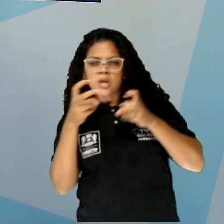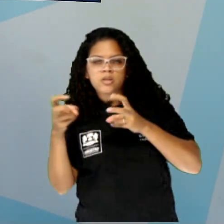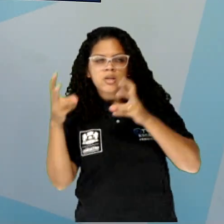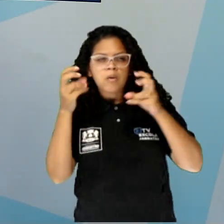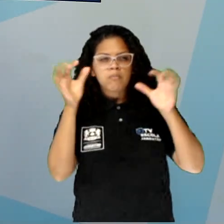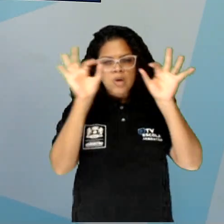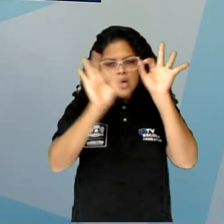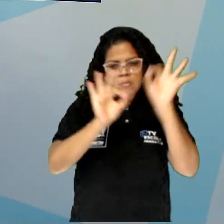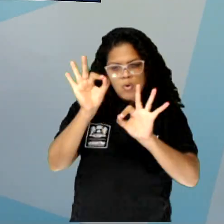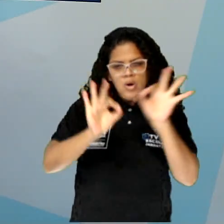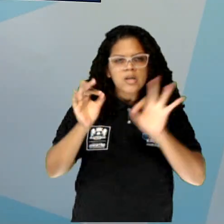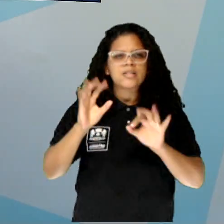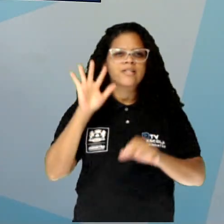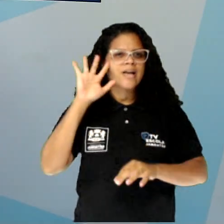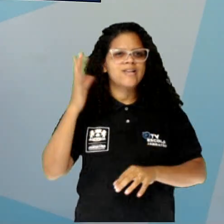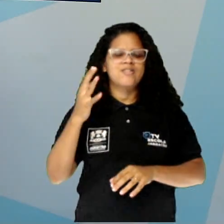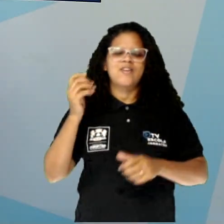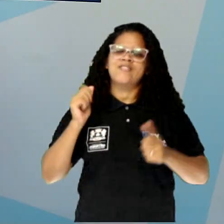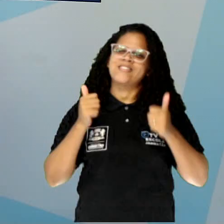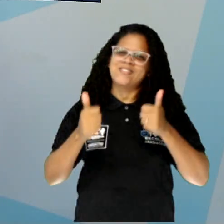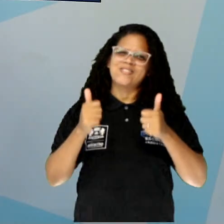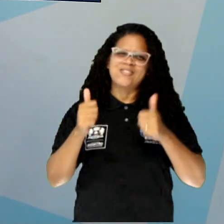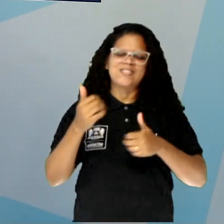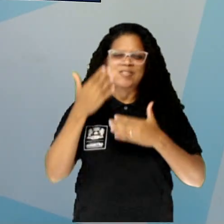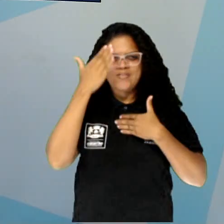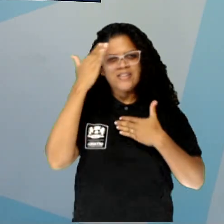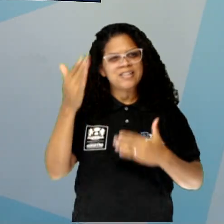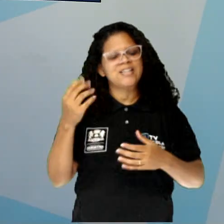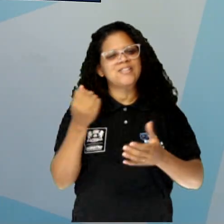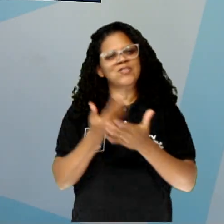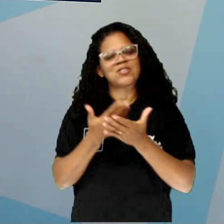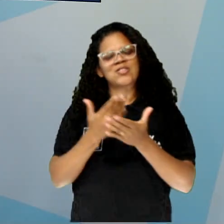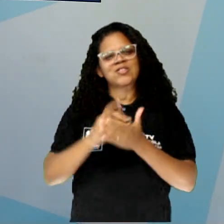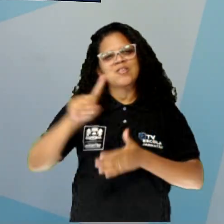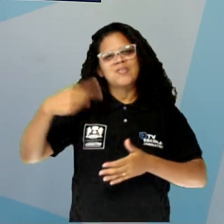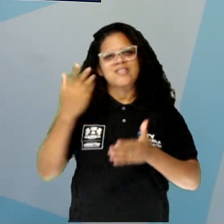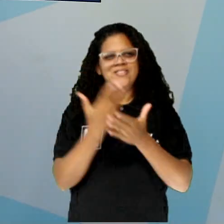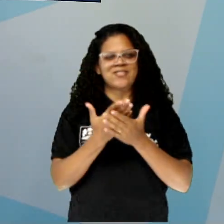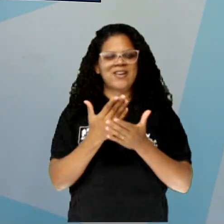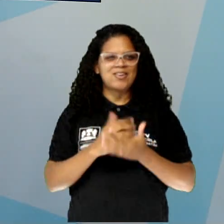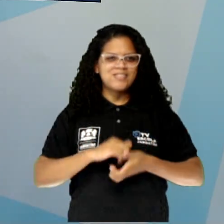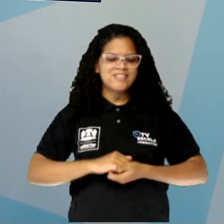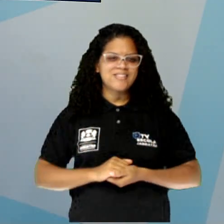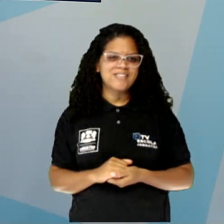equação e resolve. Beleza? Então, valeu, gente. Bons estudos e até a próxima.